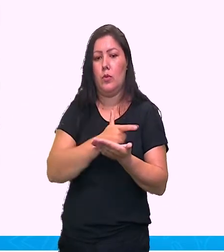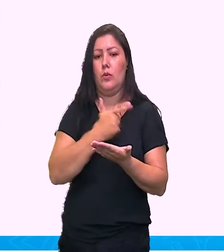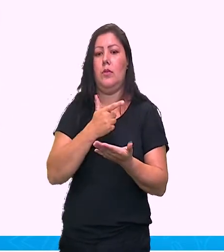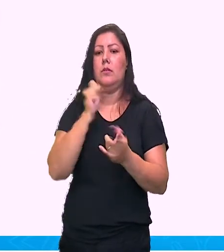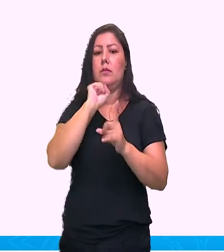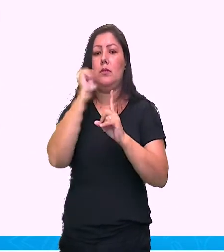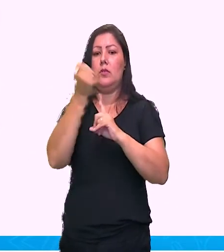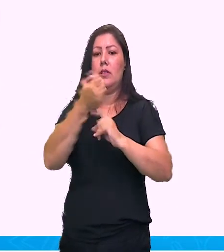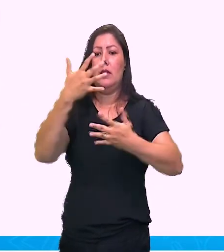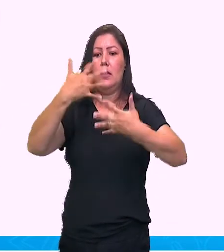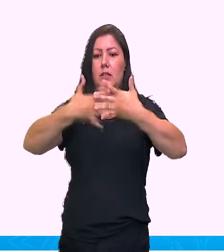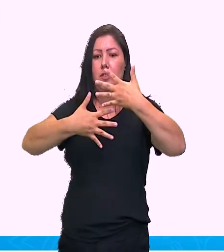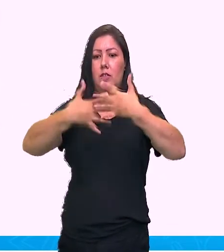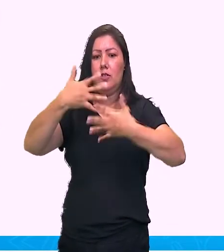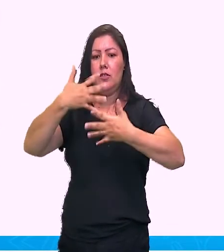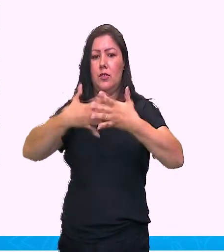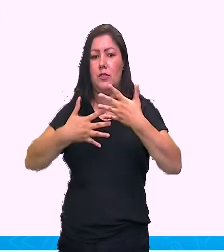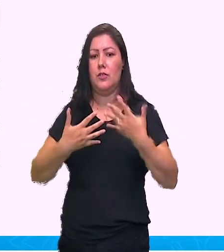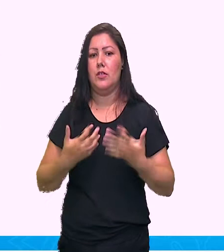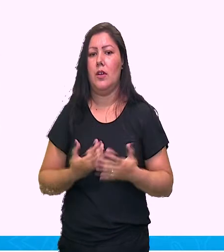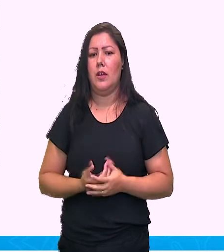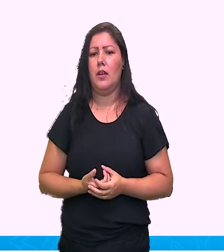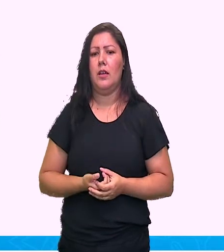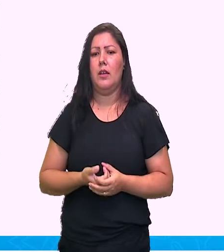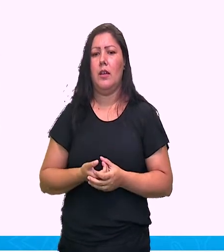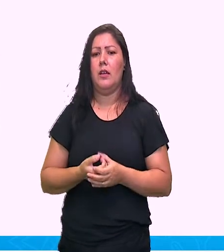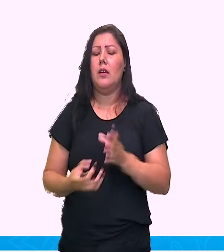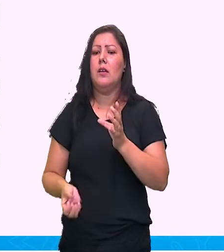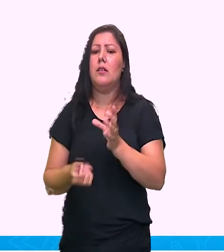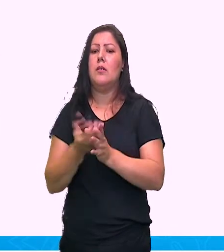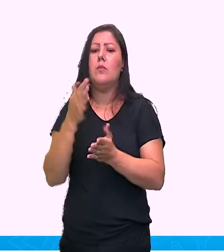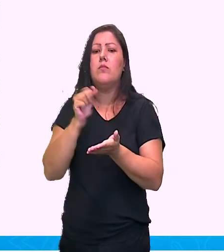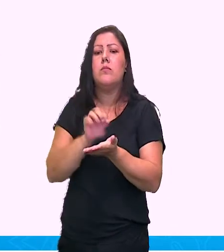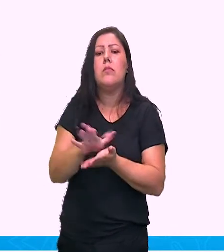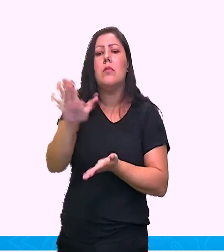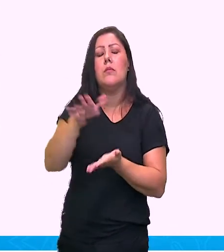de 1996, é bastante novo esse termo.